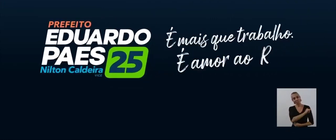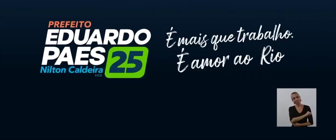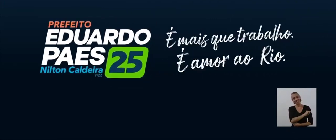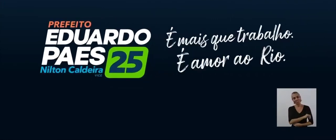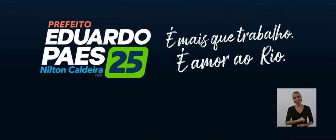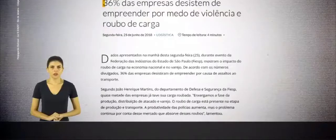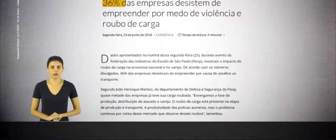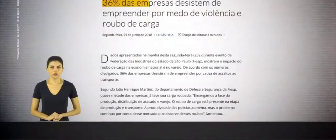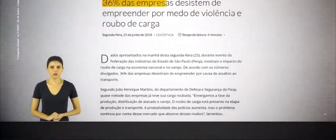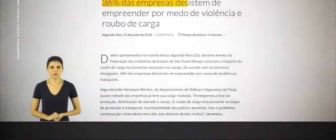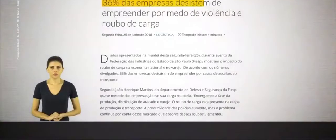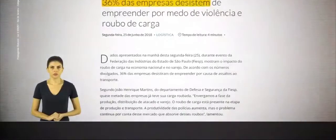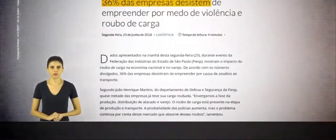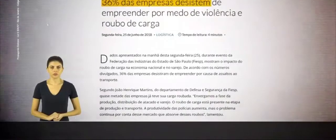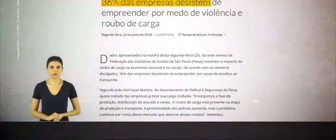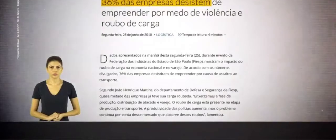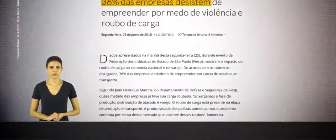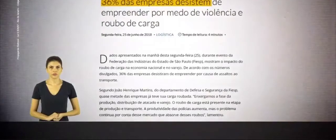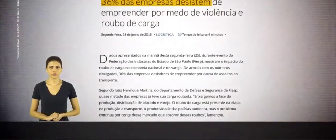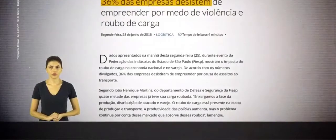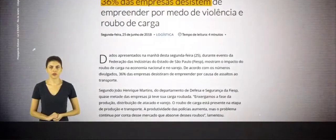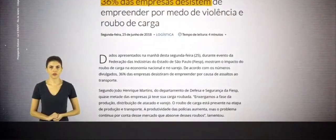amor. Eu vi.